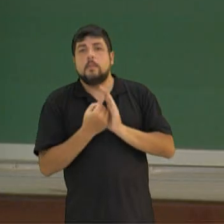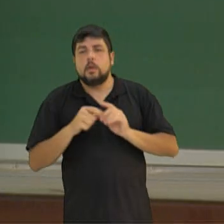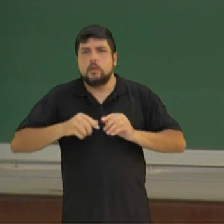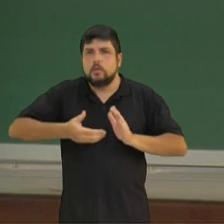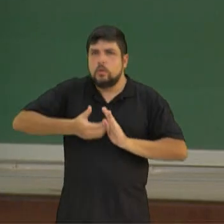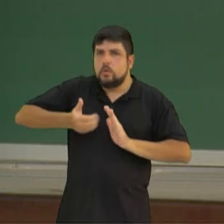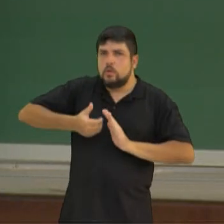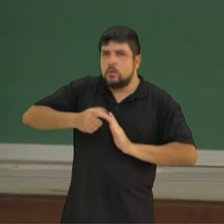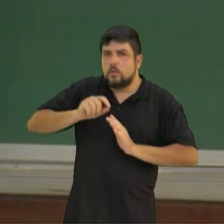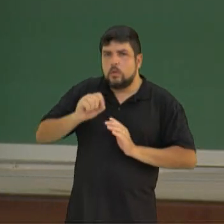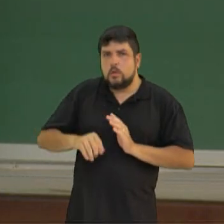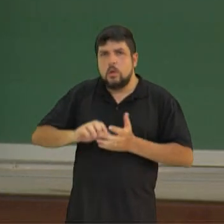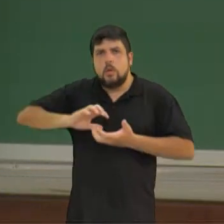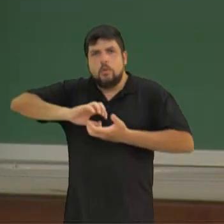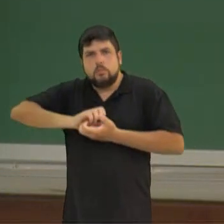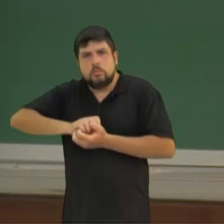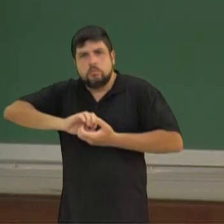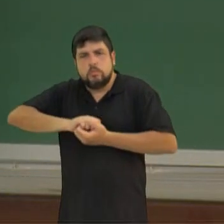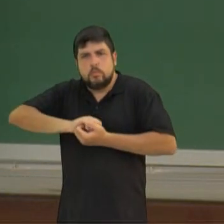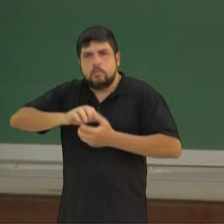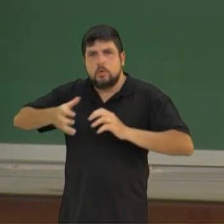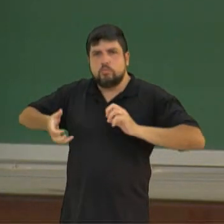Vai ser compactado,